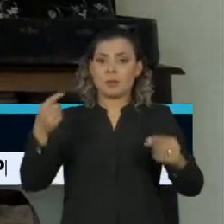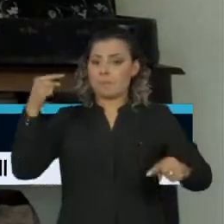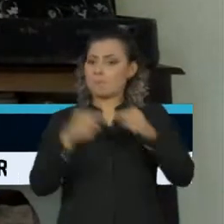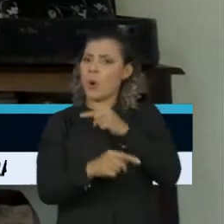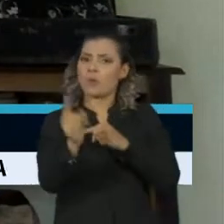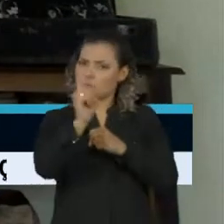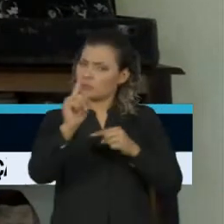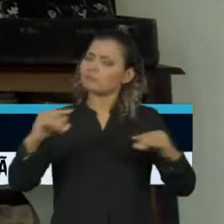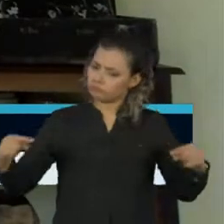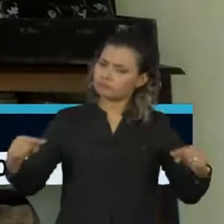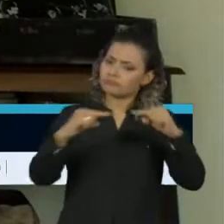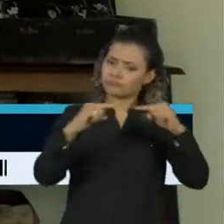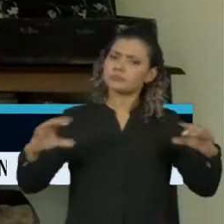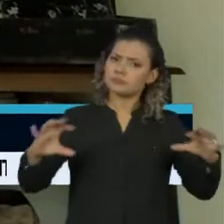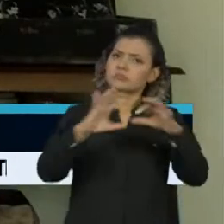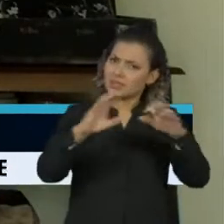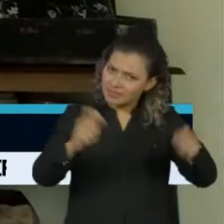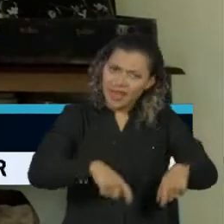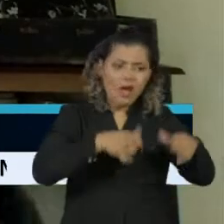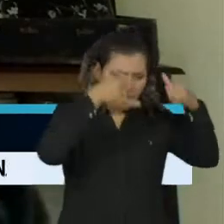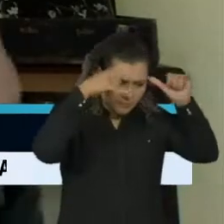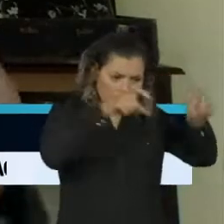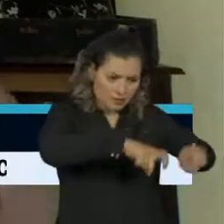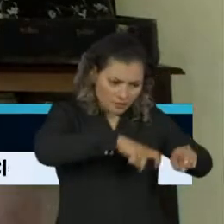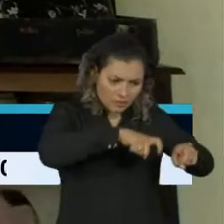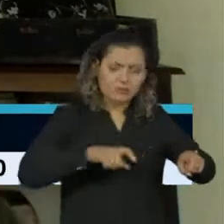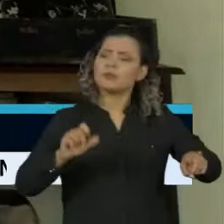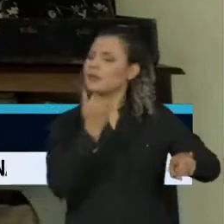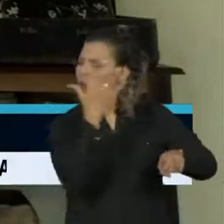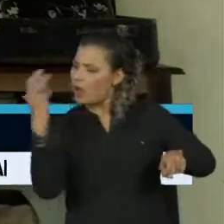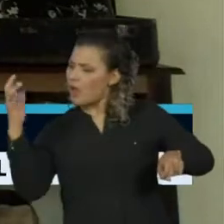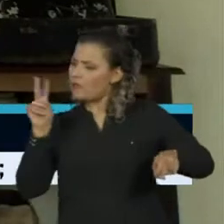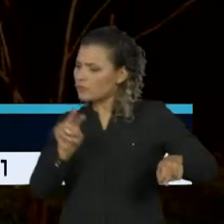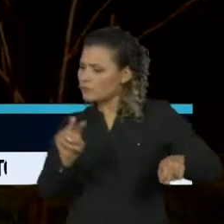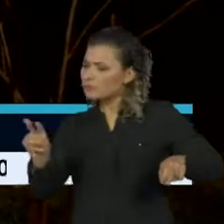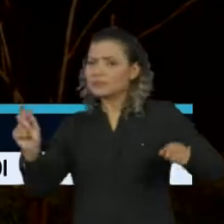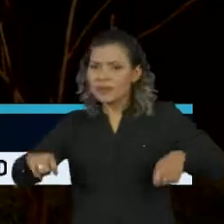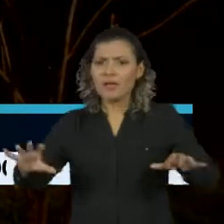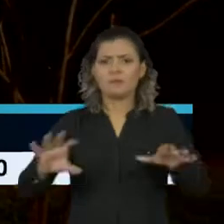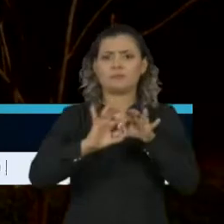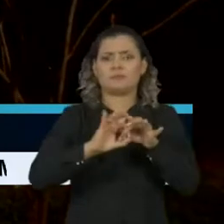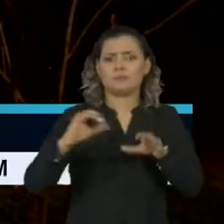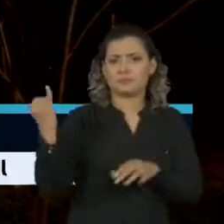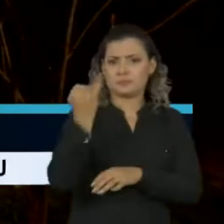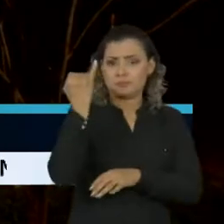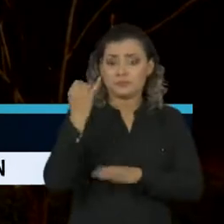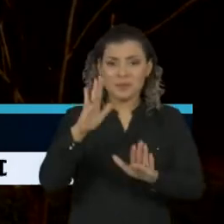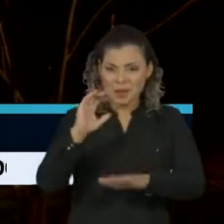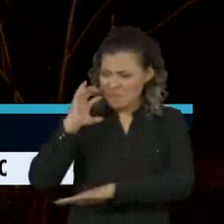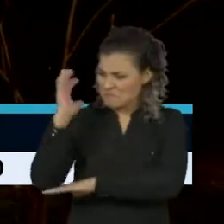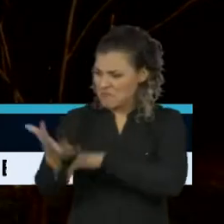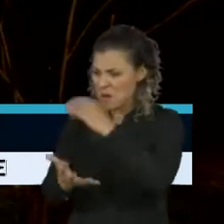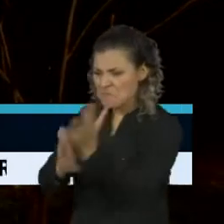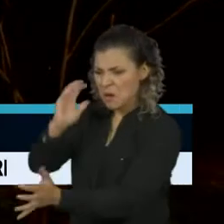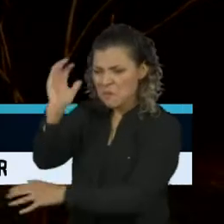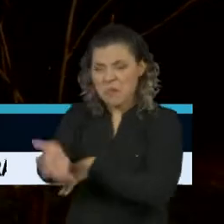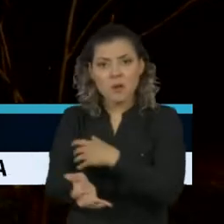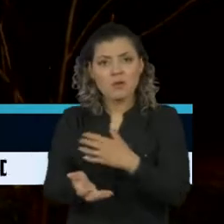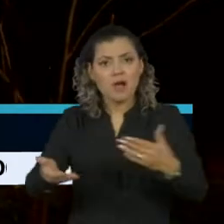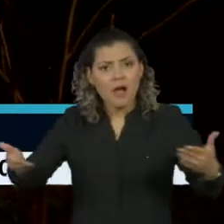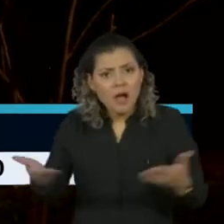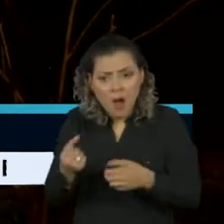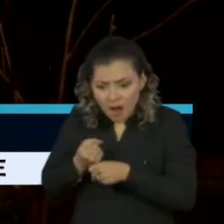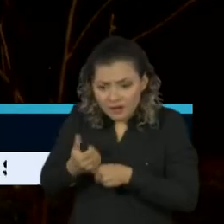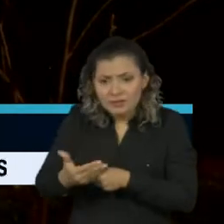elas podem coexistir. E essas são as duas grandes marcas do Brasil. O bioma destruído pelas queimadas neste